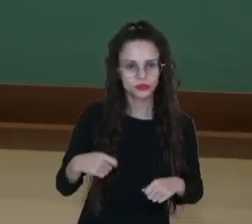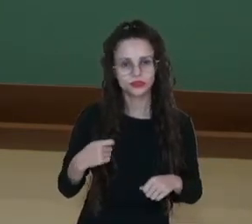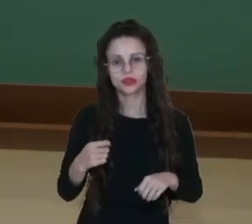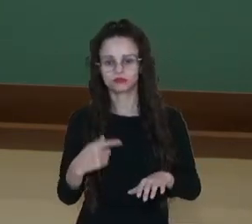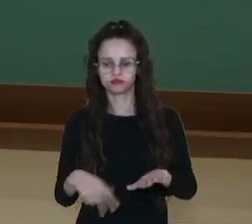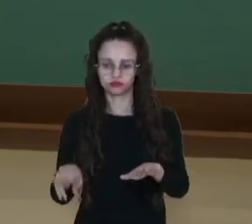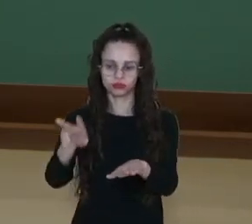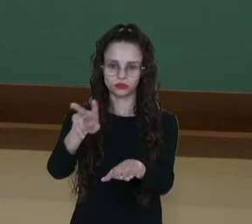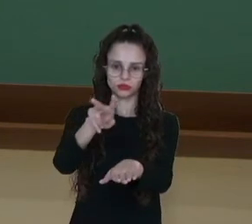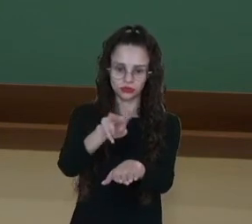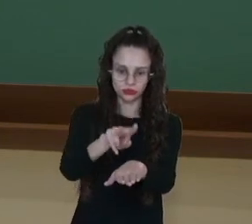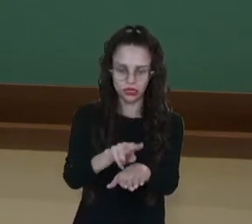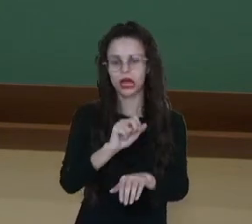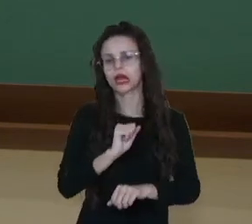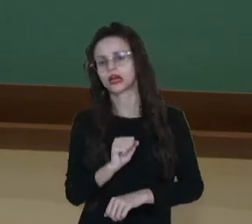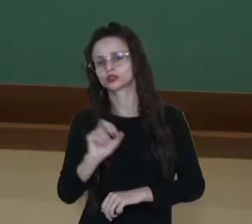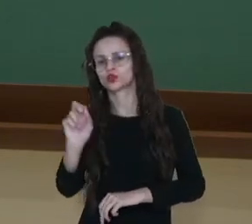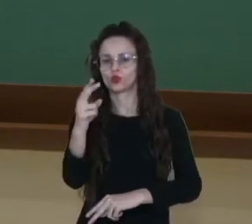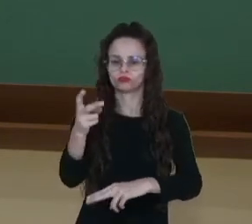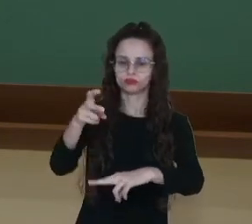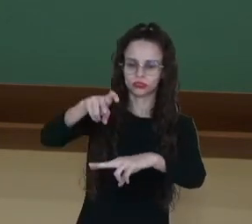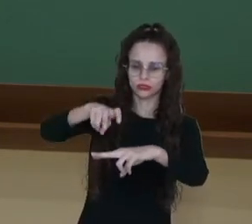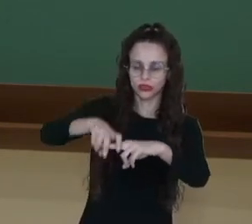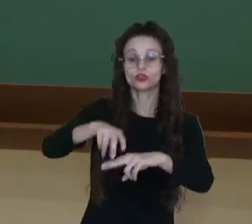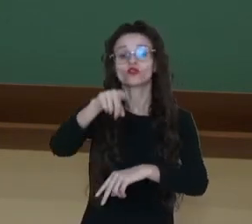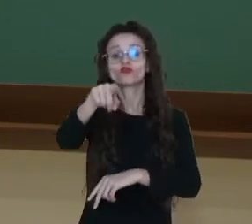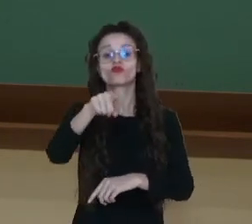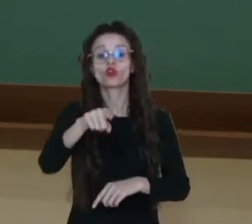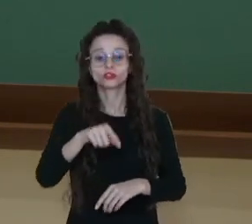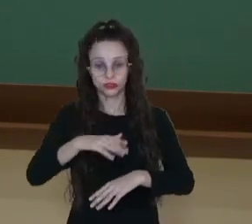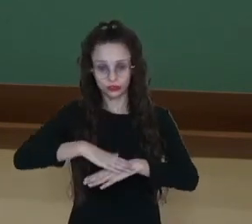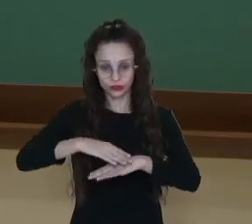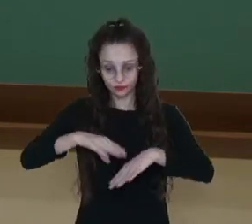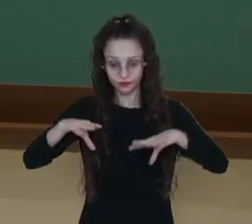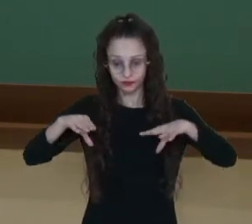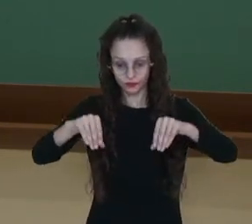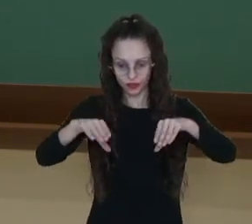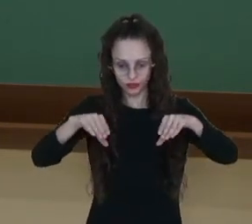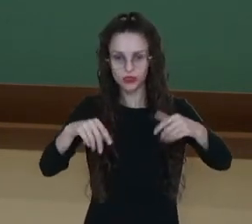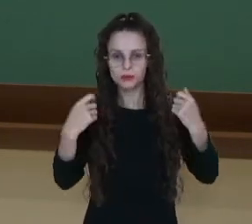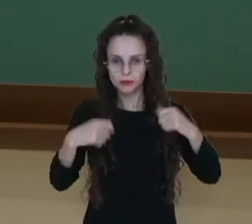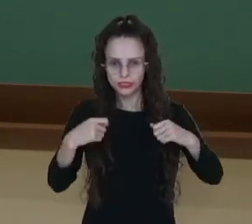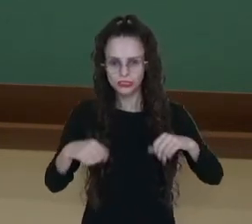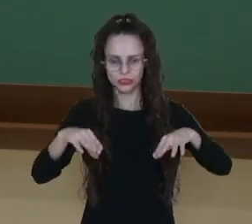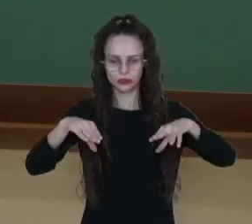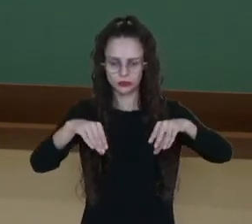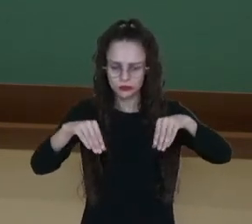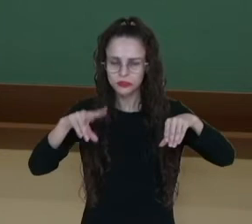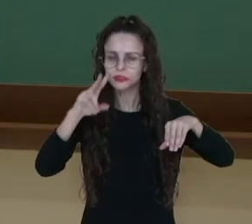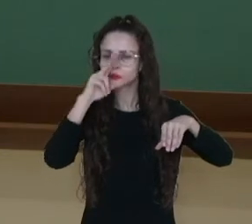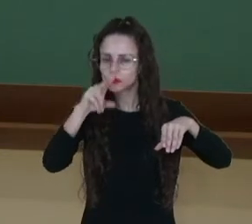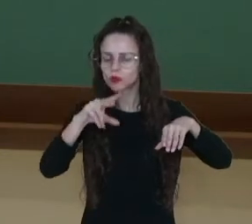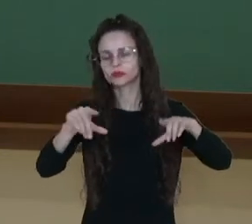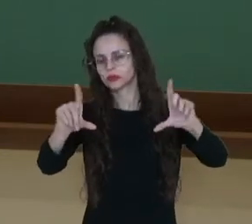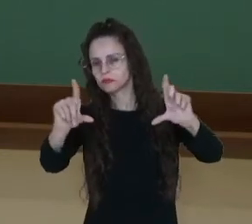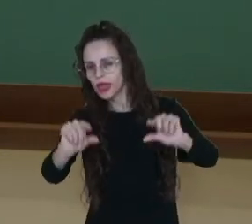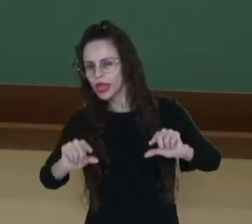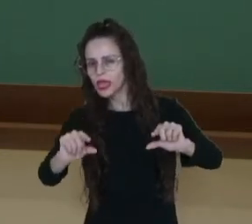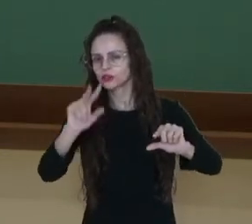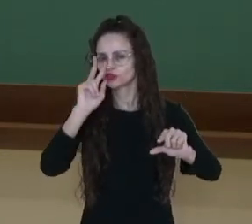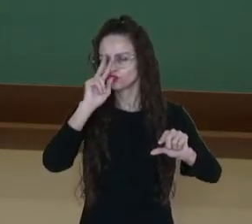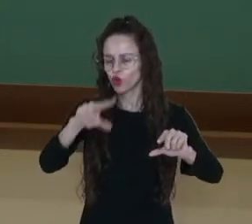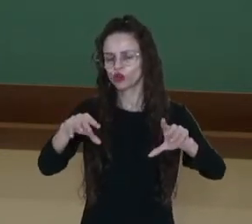deitar, foi feito sentado mesmo, ou para você que fez a massagem, precisou aplicar mais força, menos